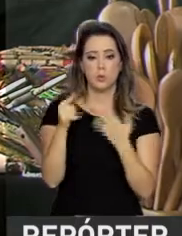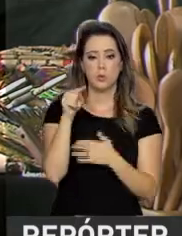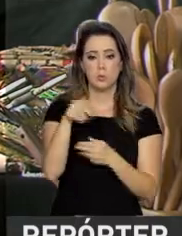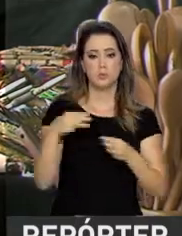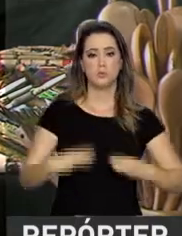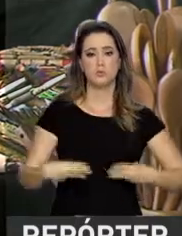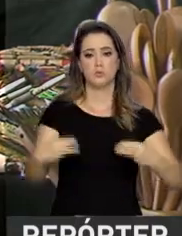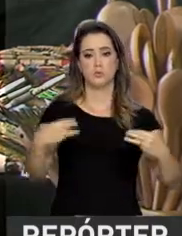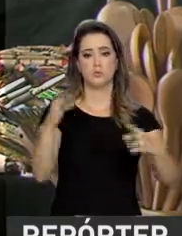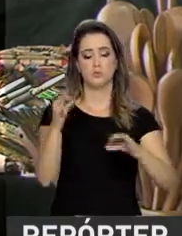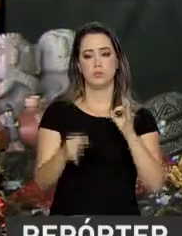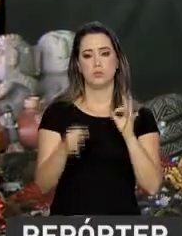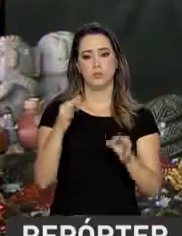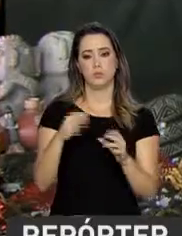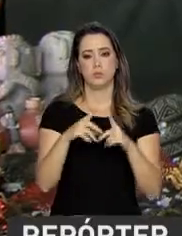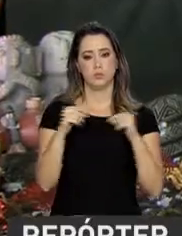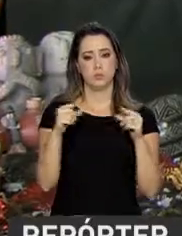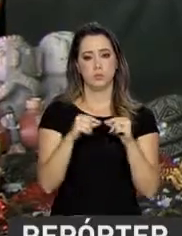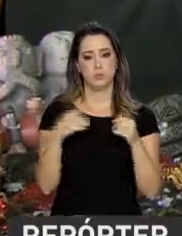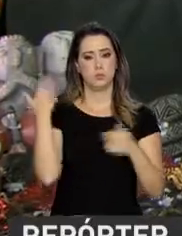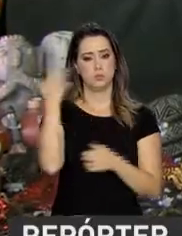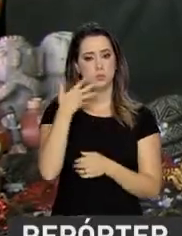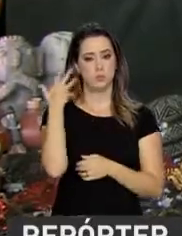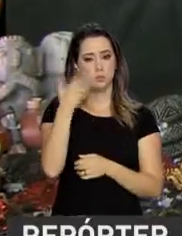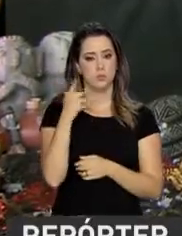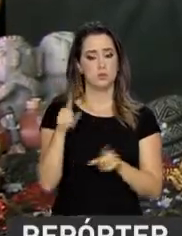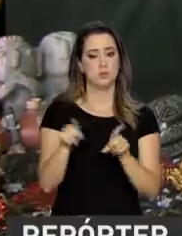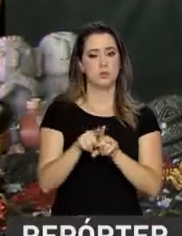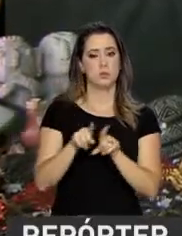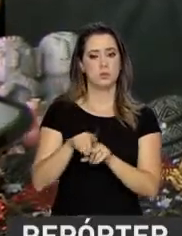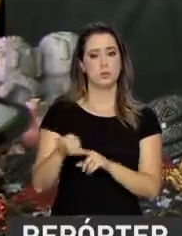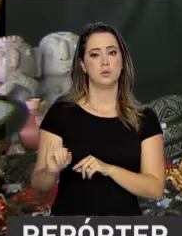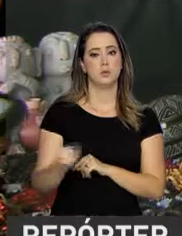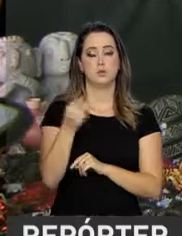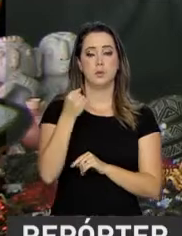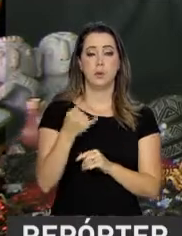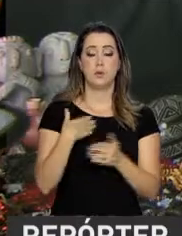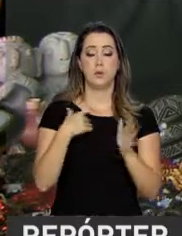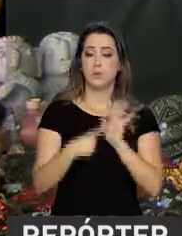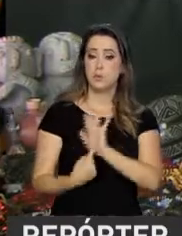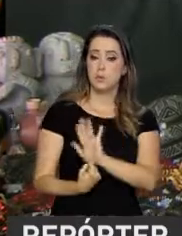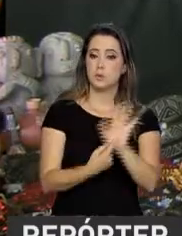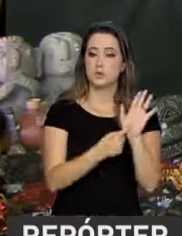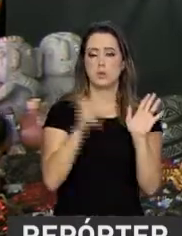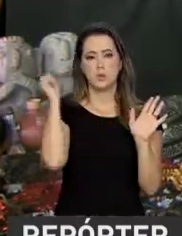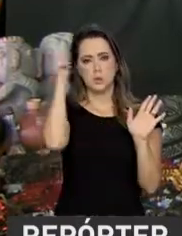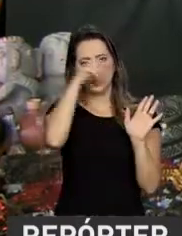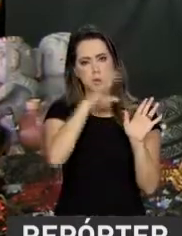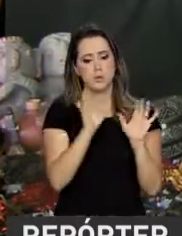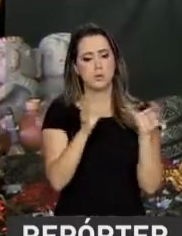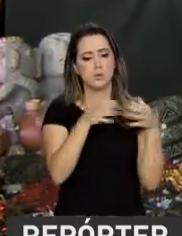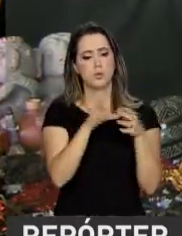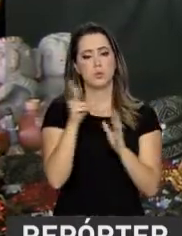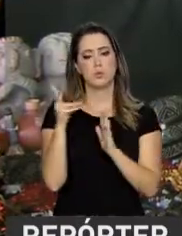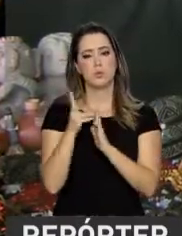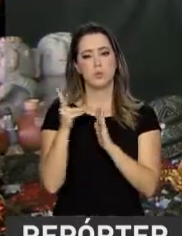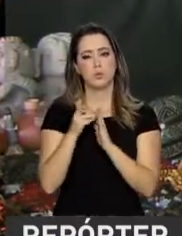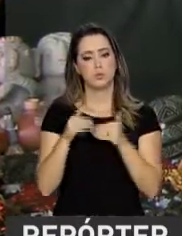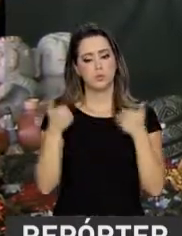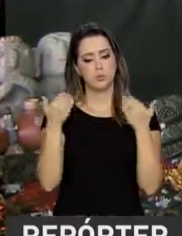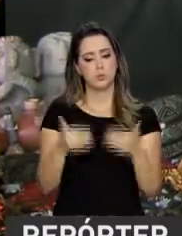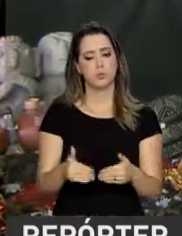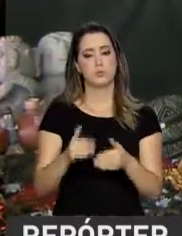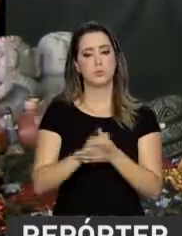ministério da justiça em brasília ela conta que aproveita também para chamar a atenção para as dificuldades que seu povo enfrenta ainda